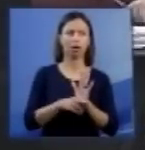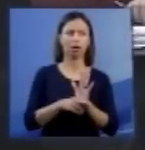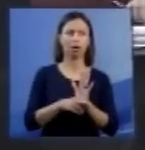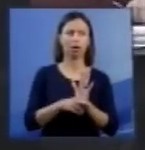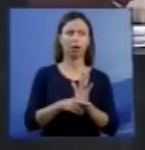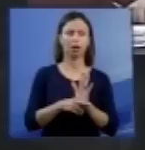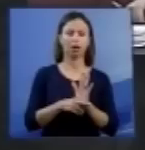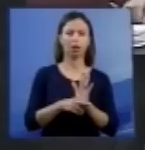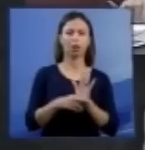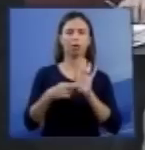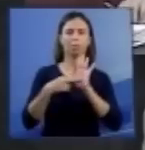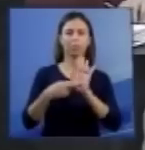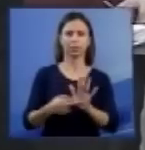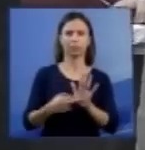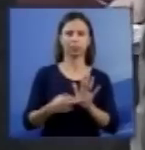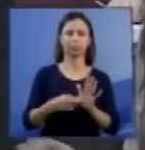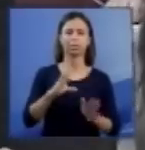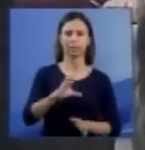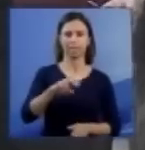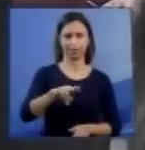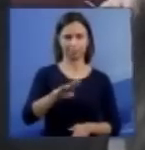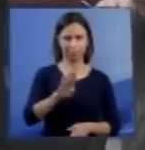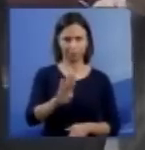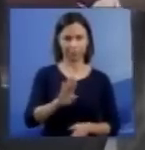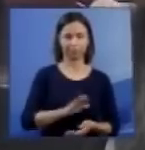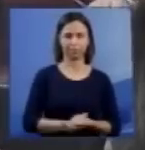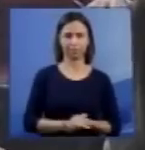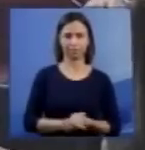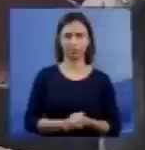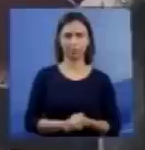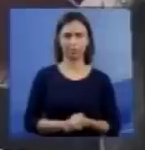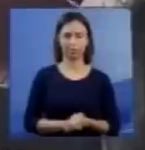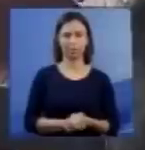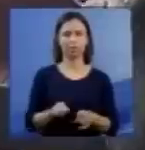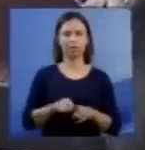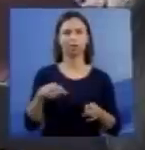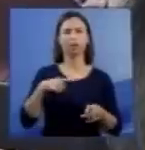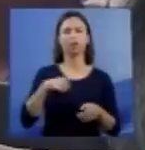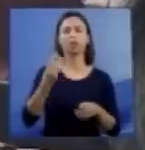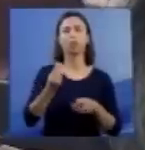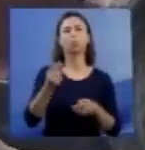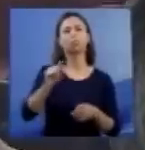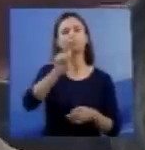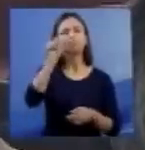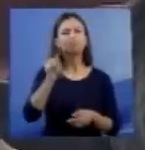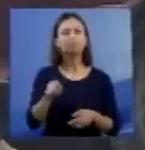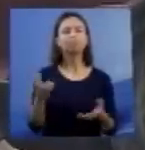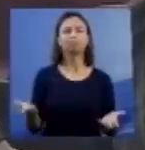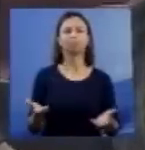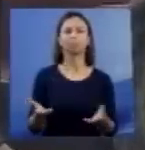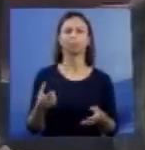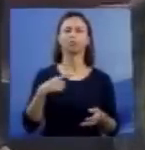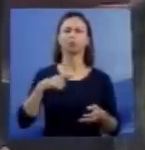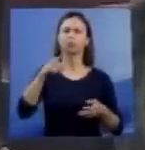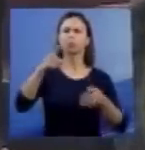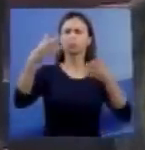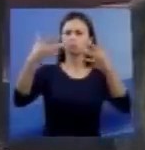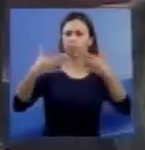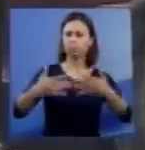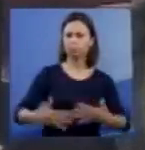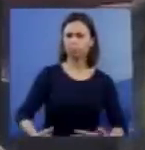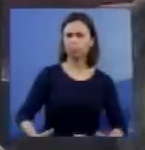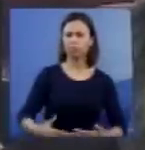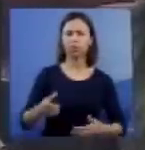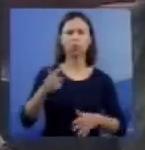representante da CNBB eu gostaria de fazer uma observação senhor Ministro e depois uma indagação a observação é de que todos